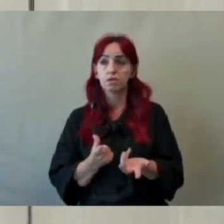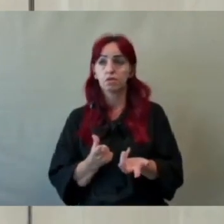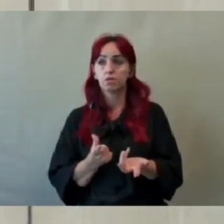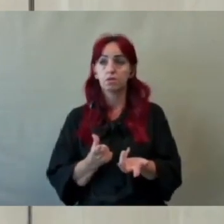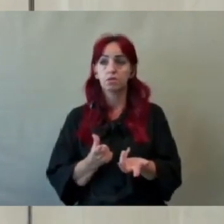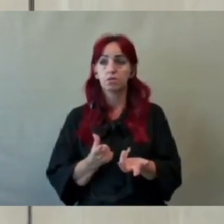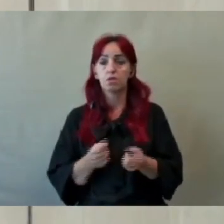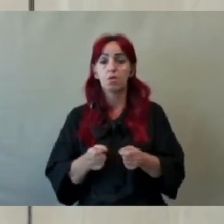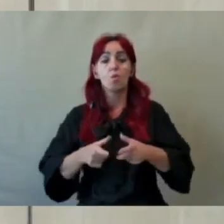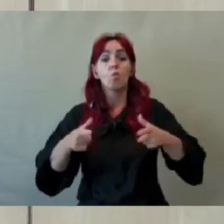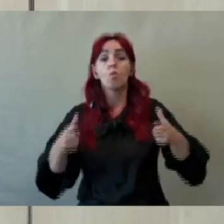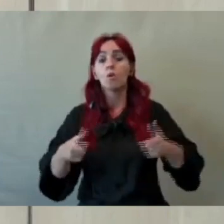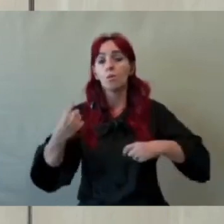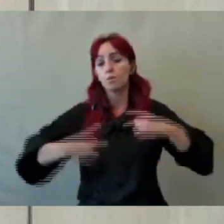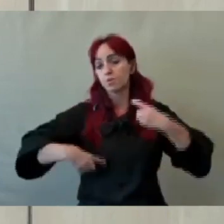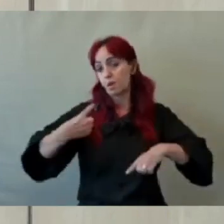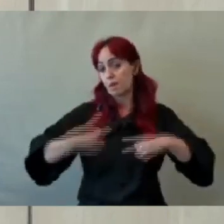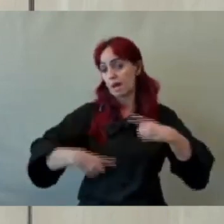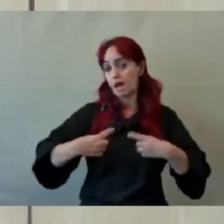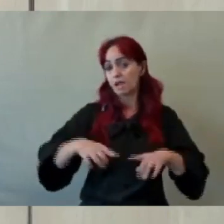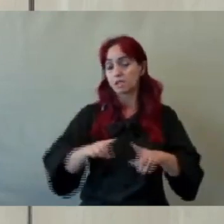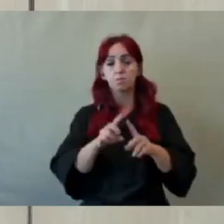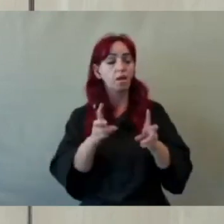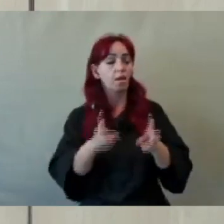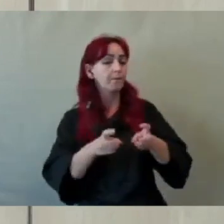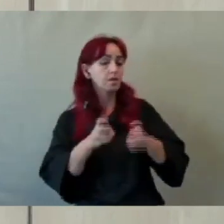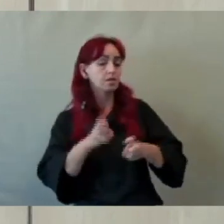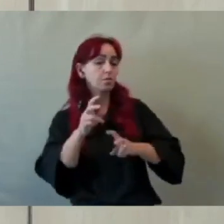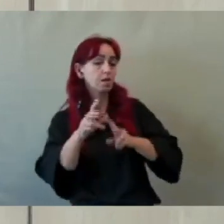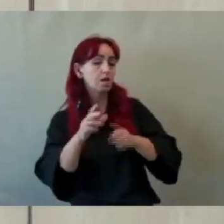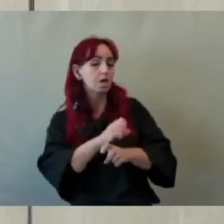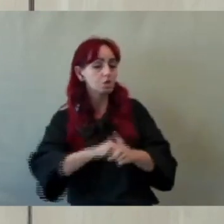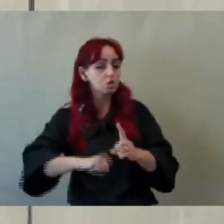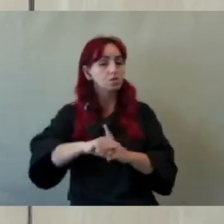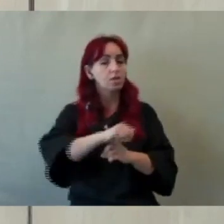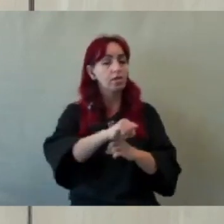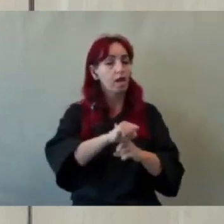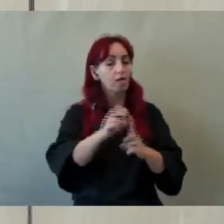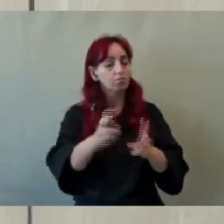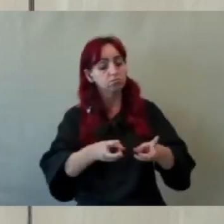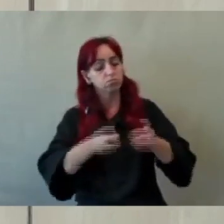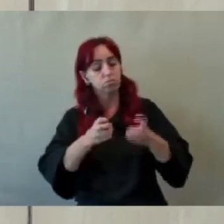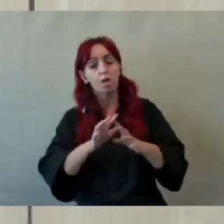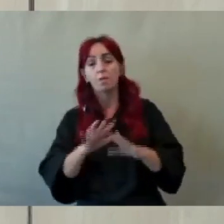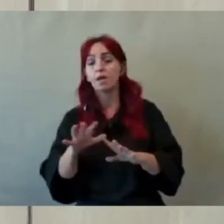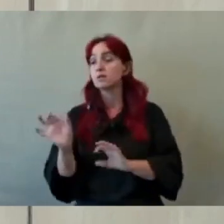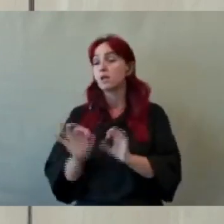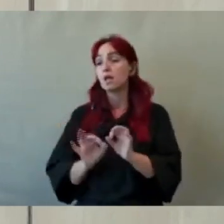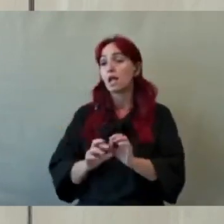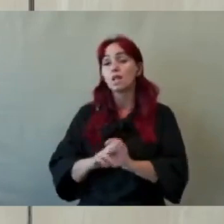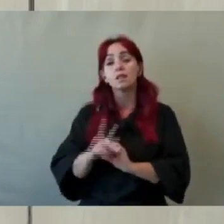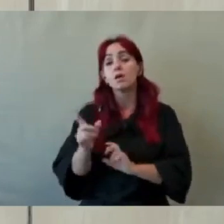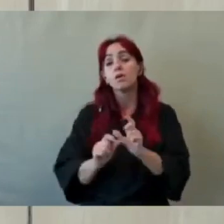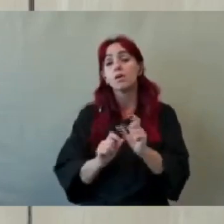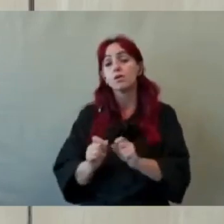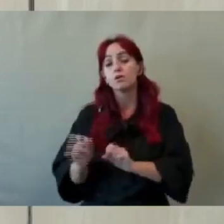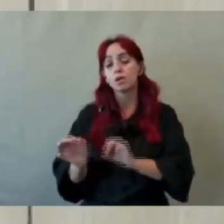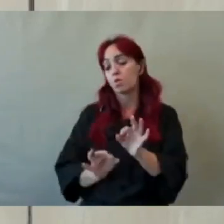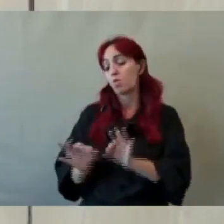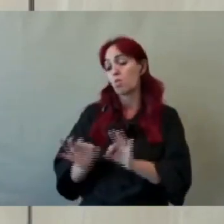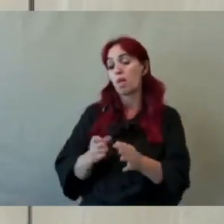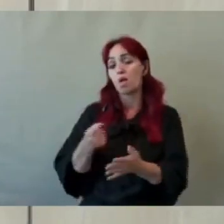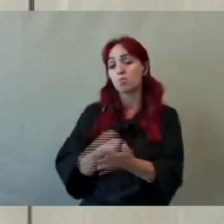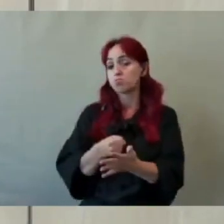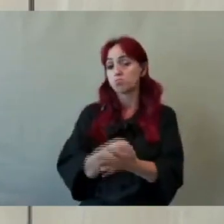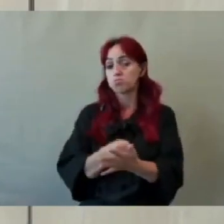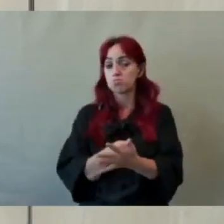um amplo debate, escuta da sociedade civil, só que ele não é um plano que obriga. Que se a gente fosse ter um plano que